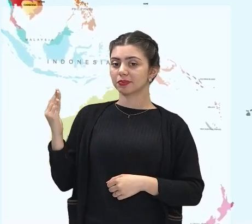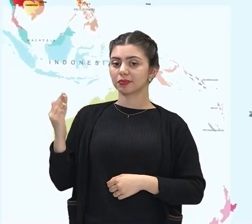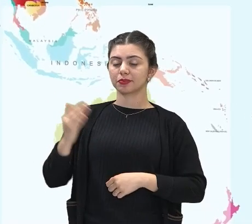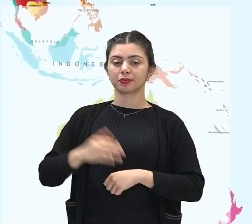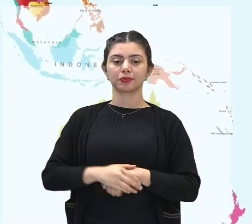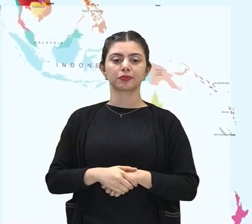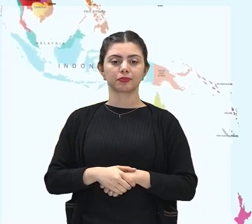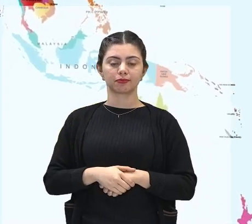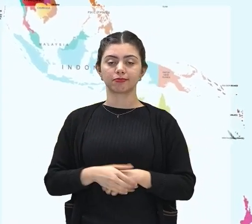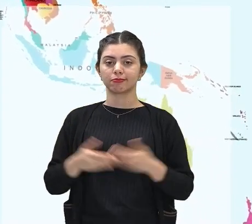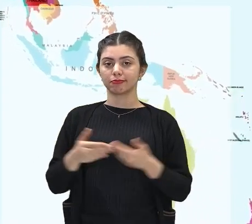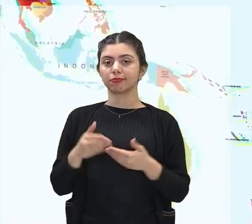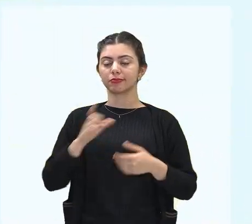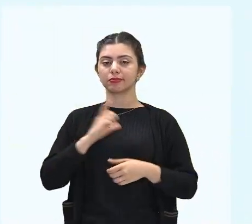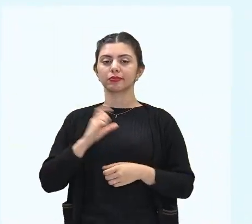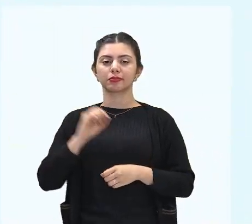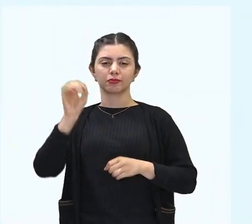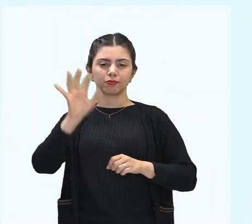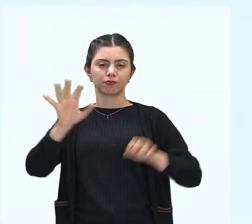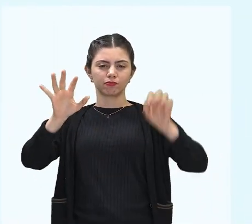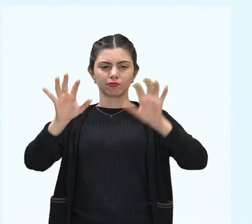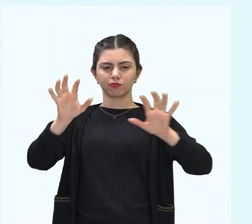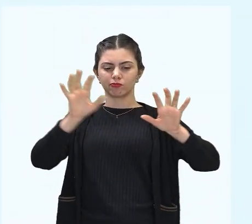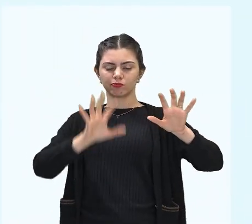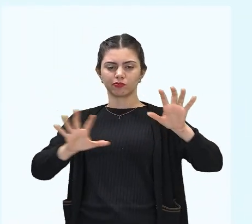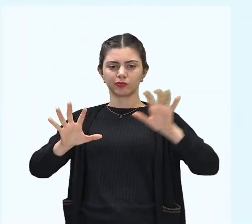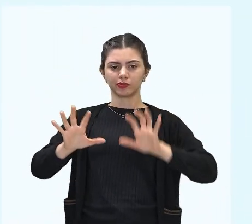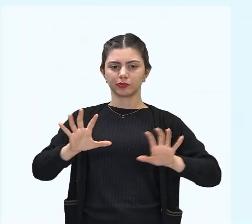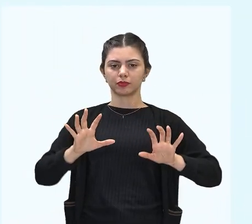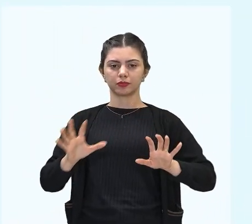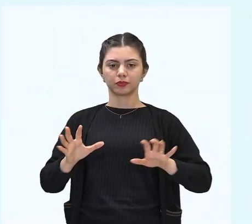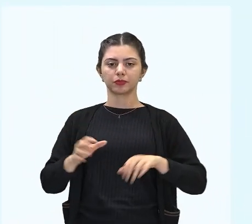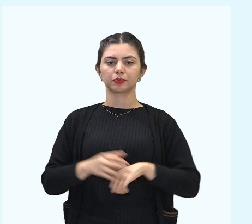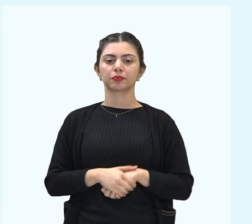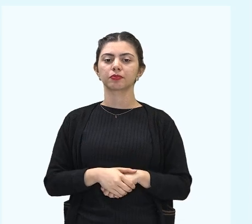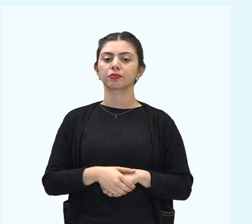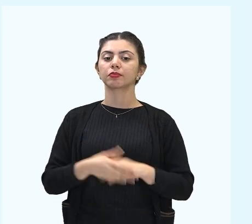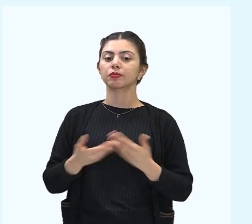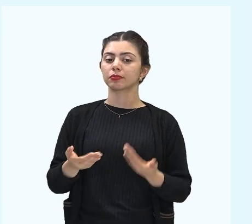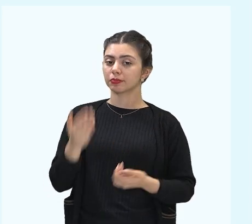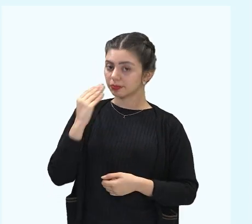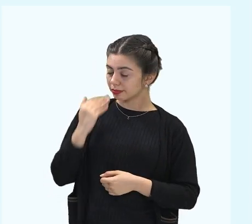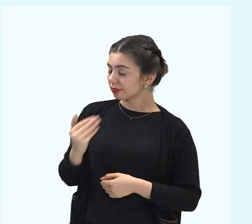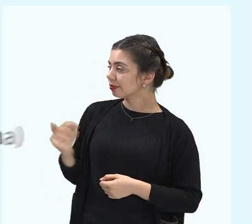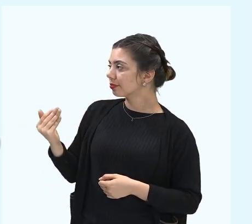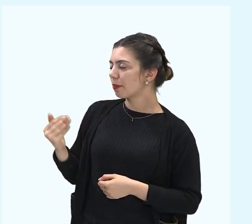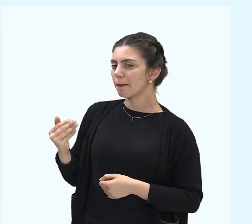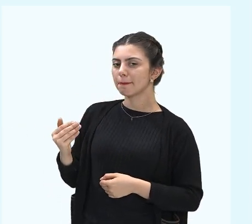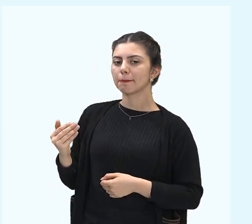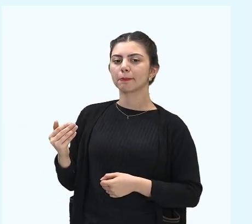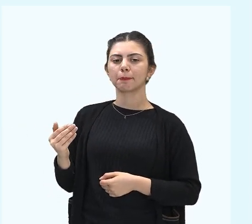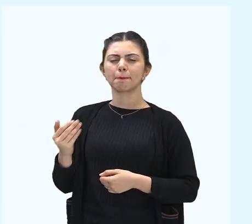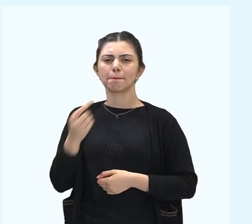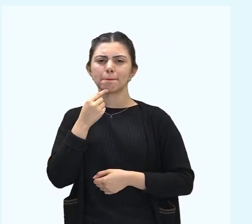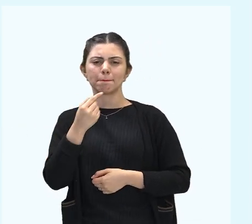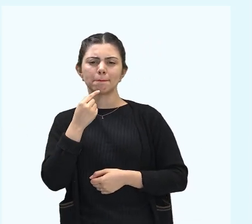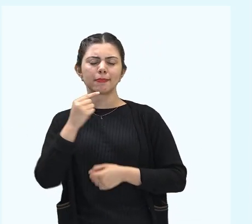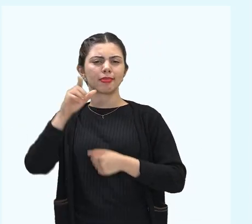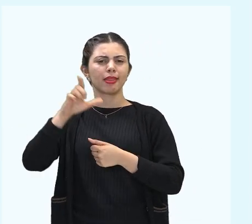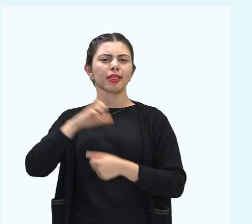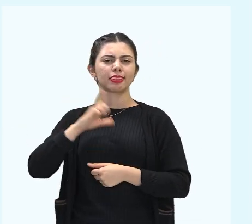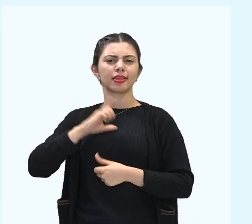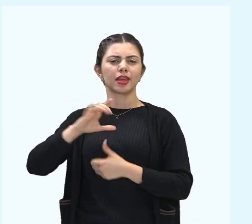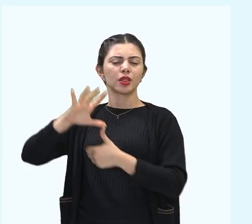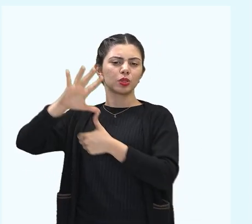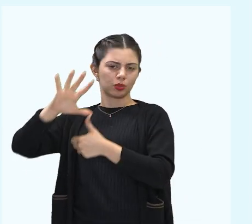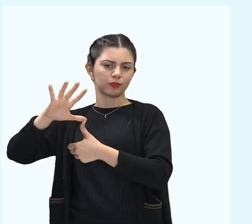Temos aqui o mapa mundi, né, que está se aproximando até a América do Norte. Como podemos ver, né, é